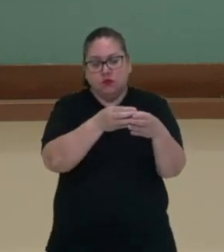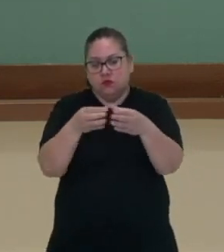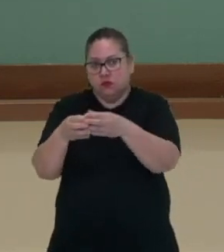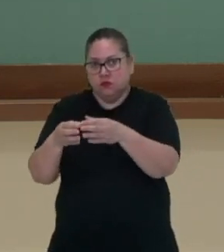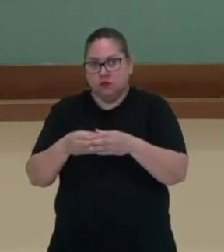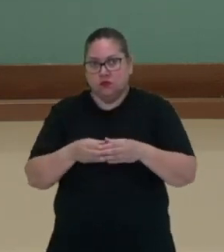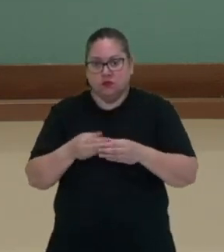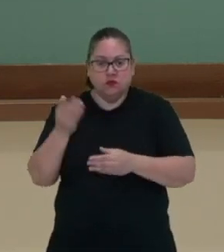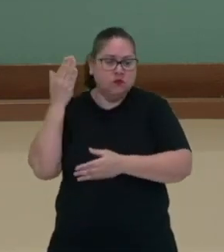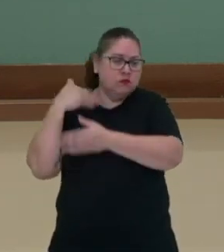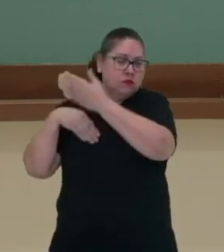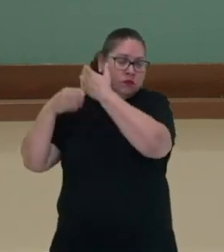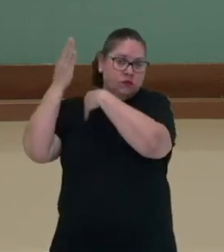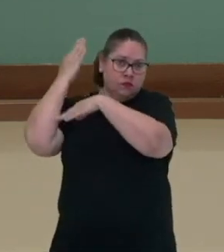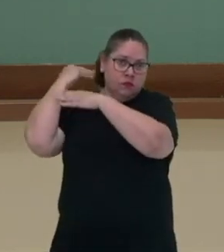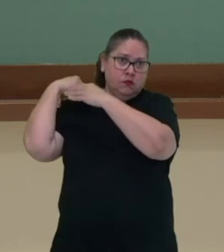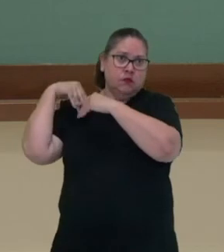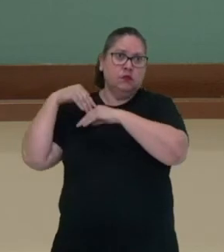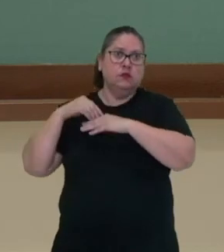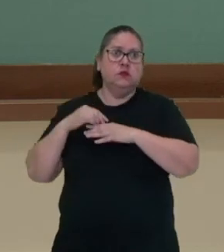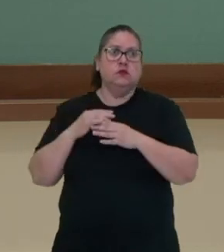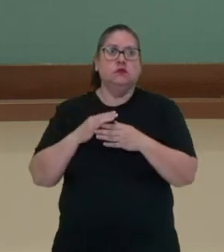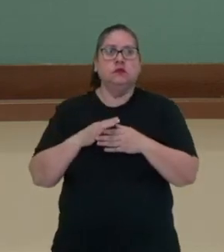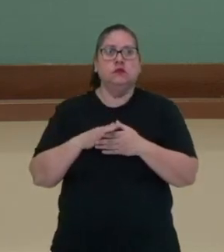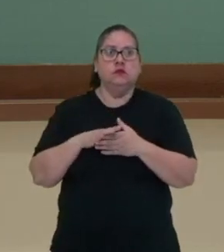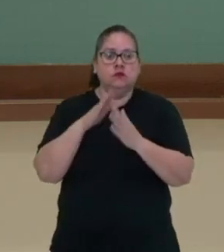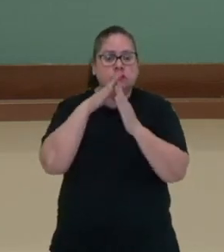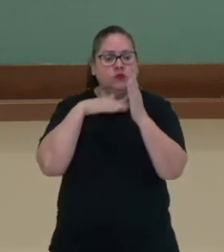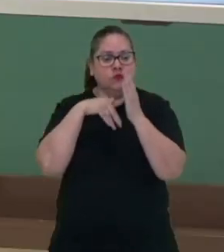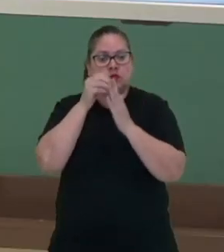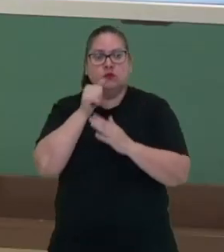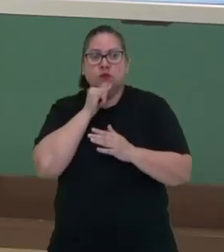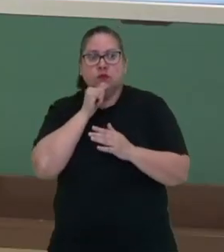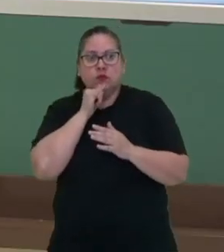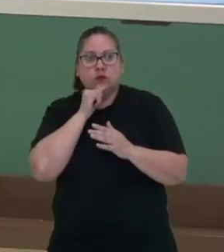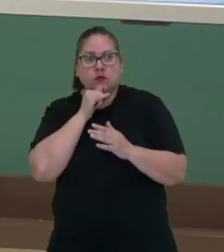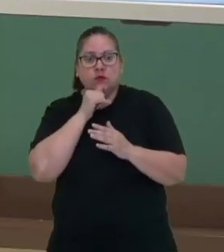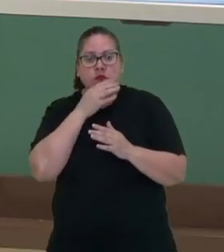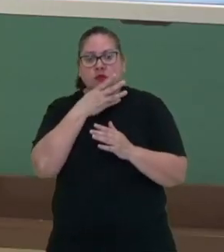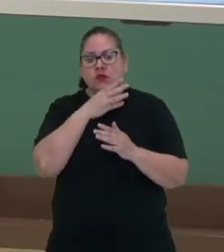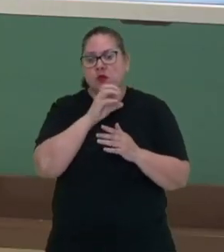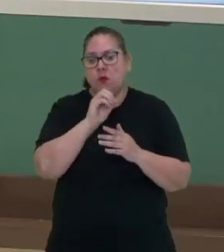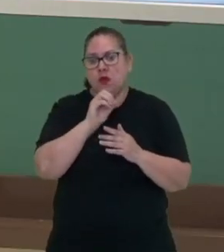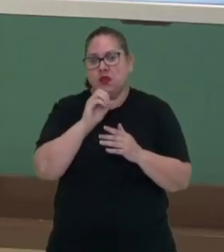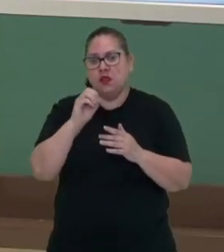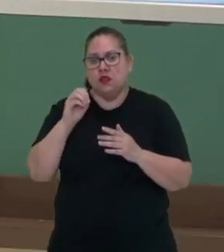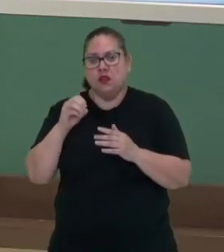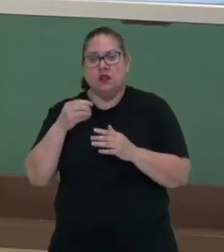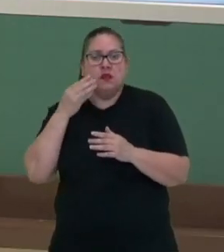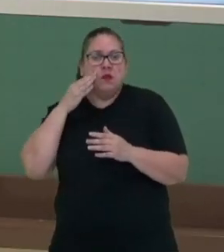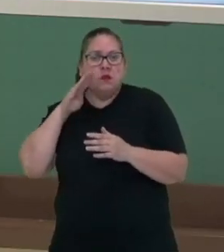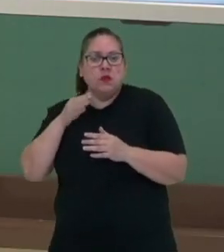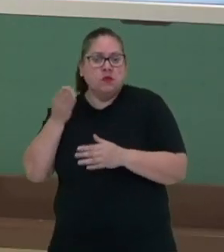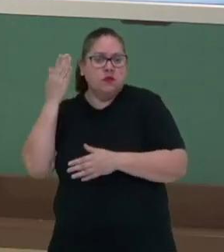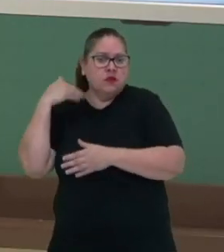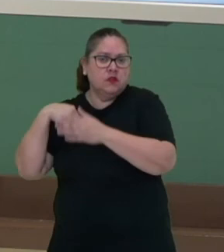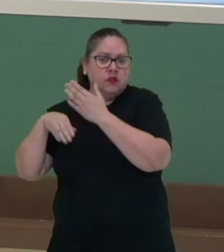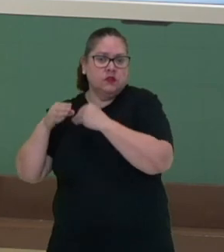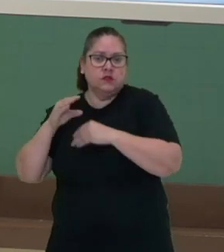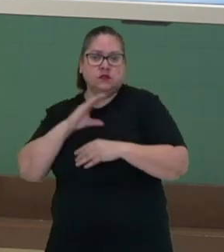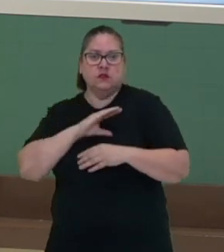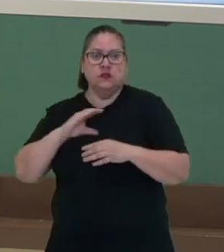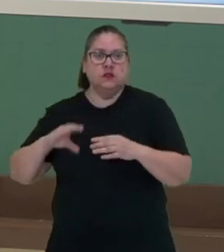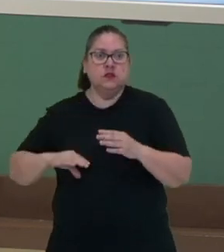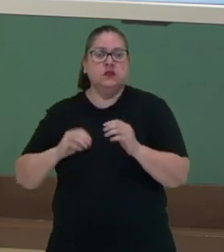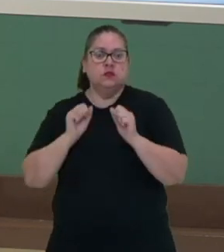viveram há tanto tempo, né? Então as pinturas, por exemplo, de 40 mil anos antes de Cristo e estão ali, né,